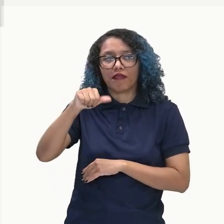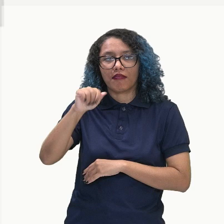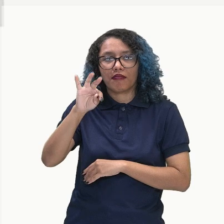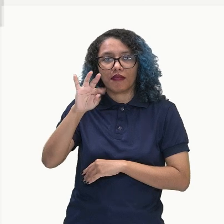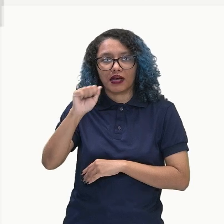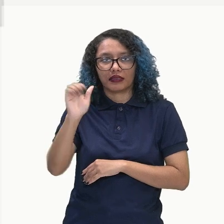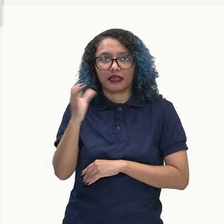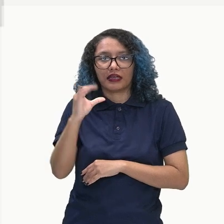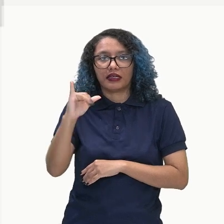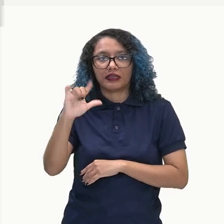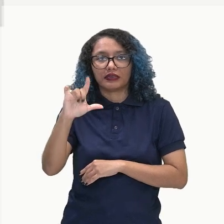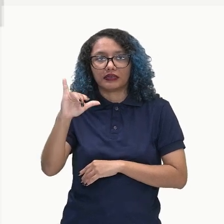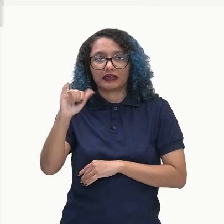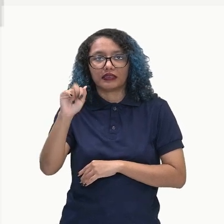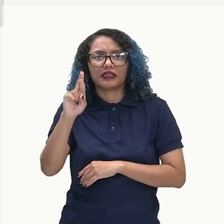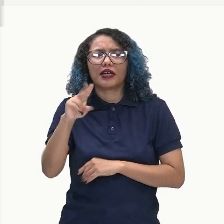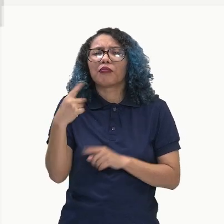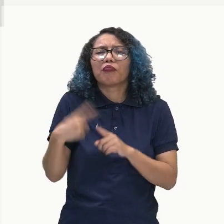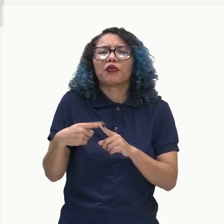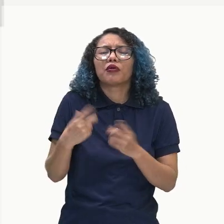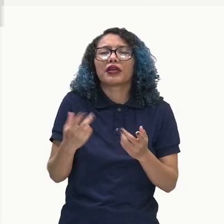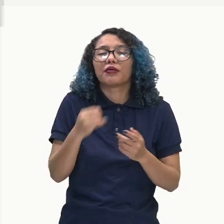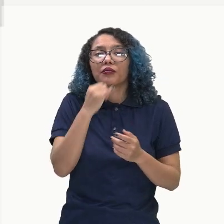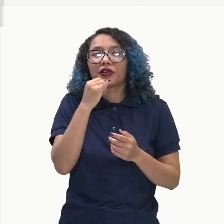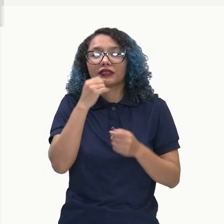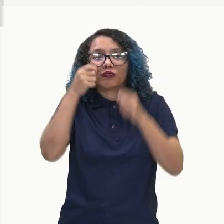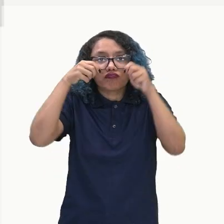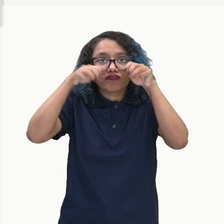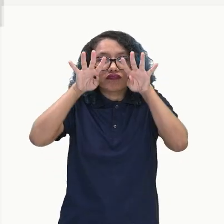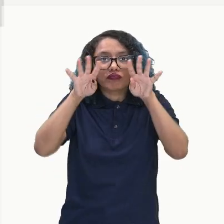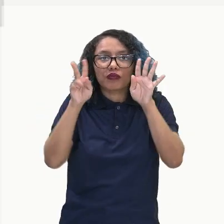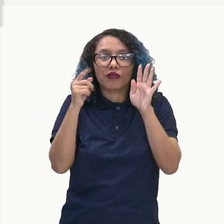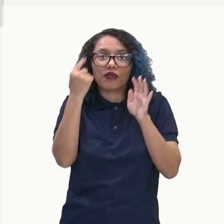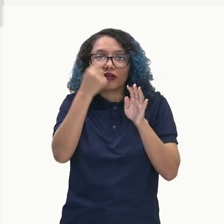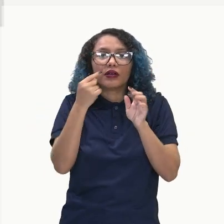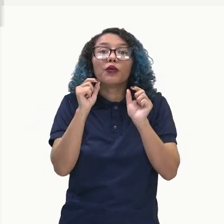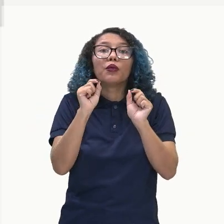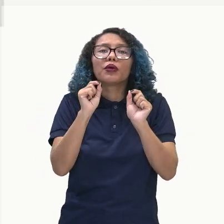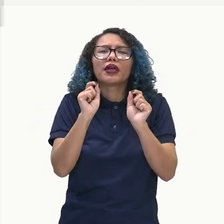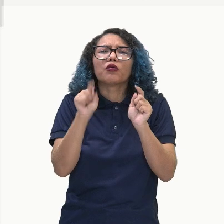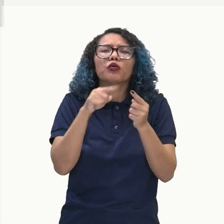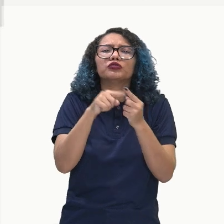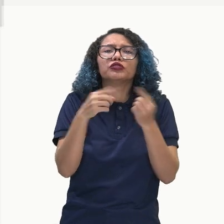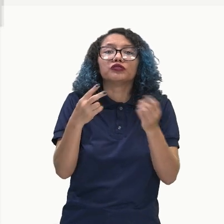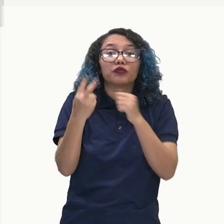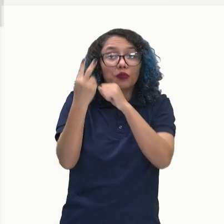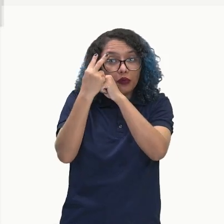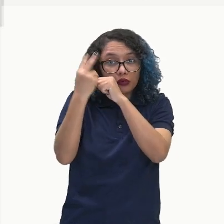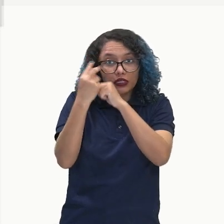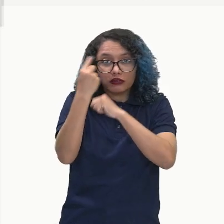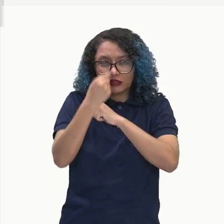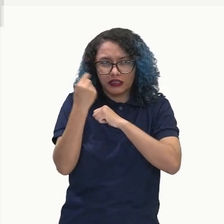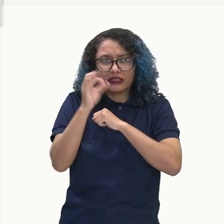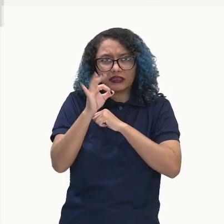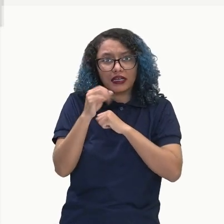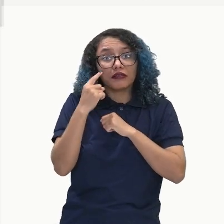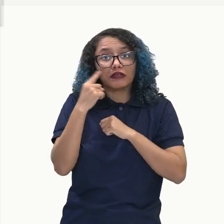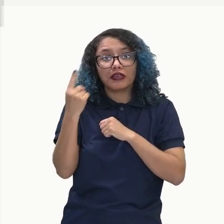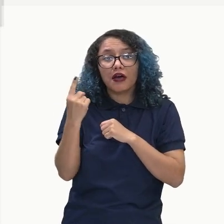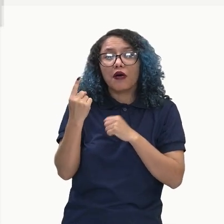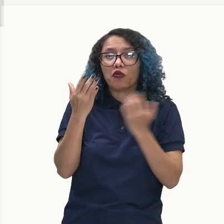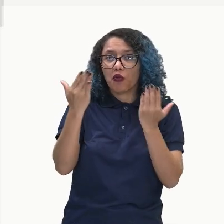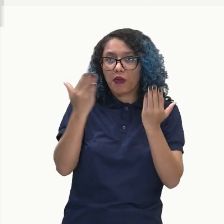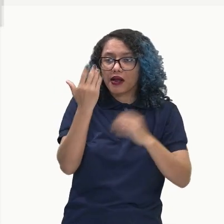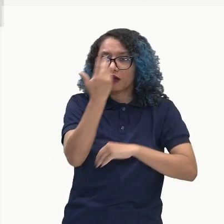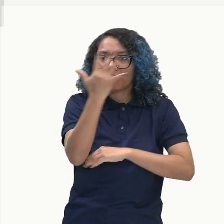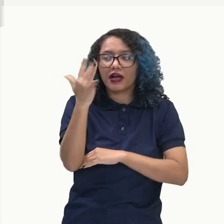que ciliar? Imagina aí os cílios dos seus olhos, eles servem para proteger os seus olhos. E aí, no caso, essa mata ciliar,